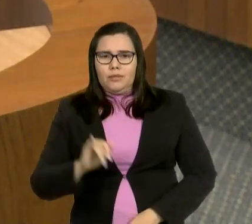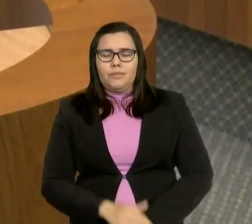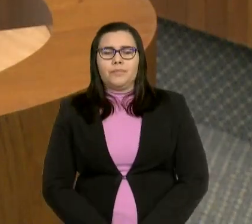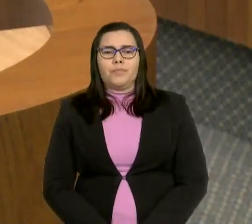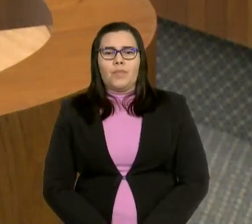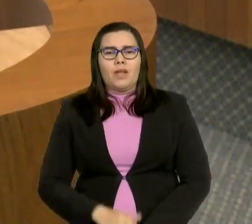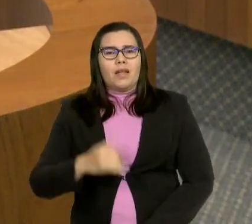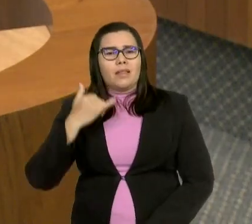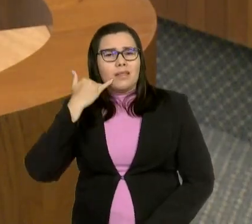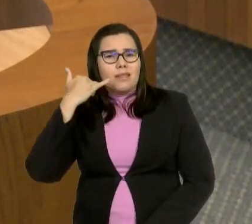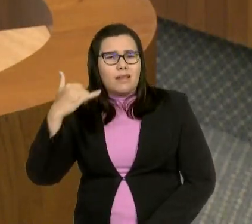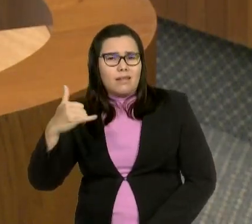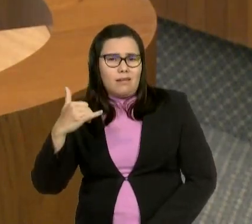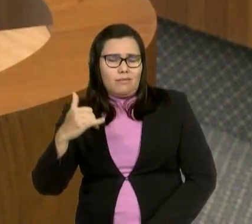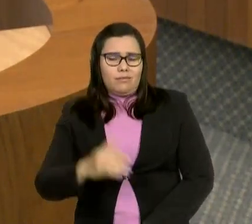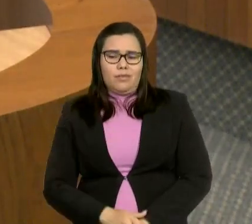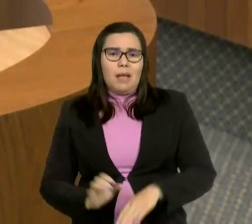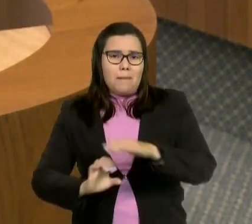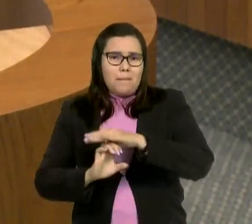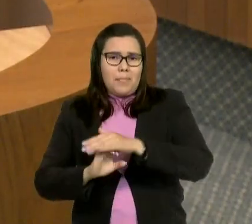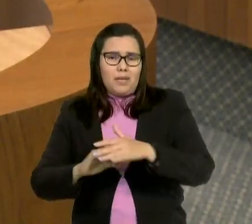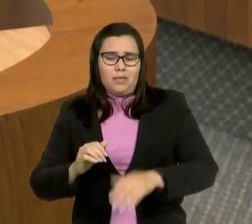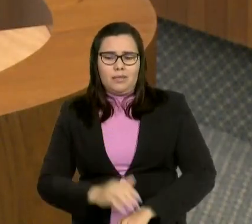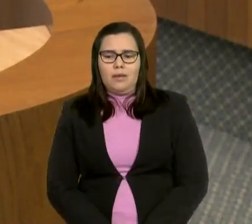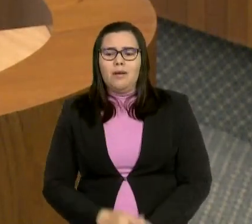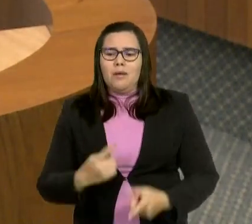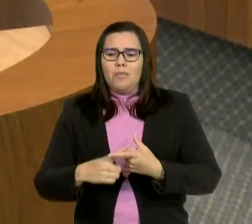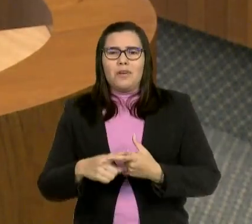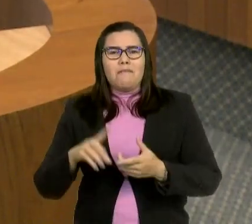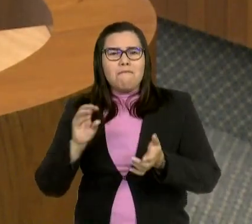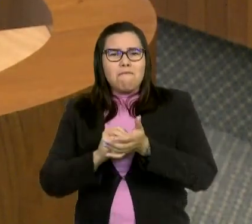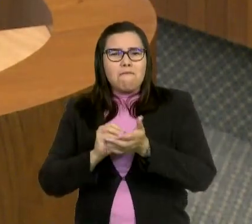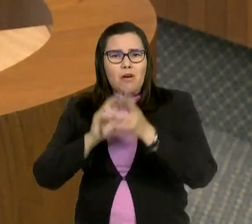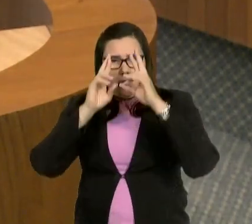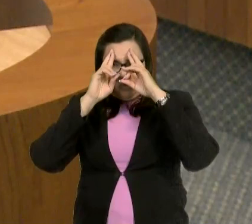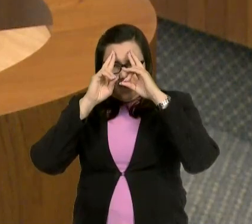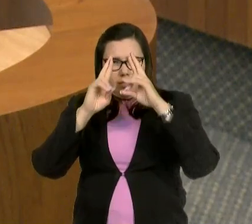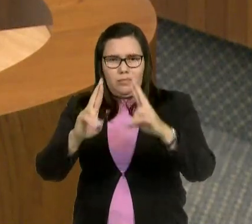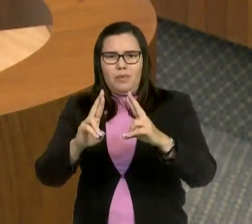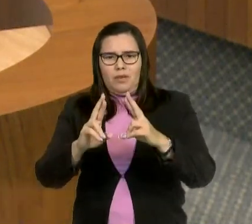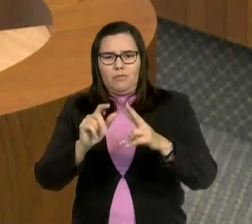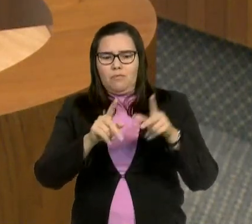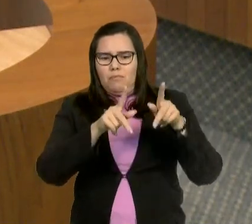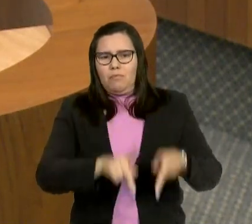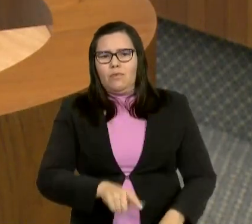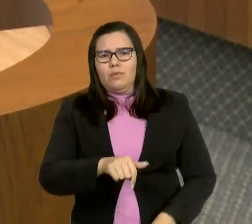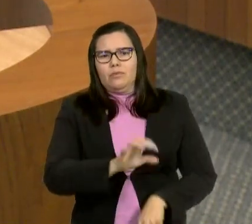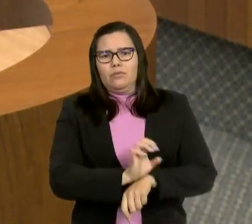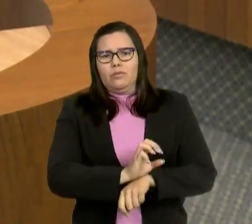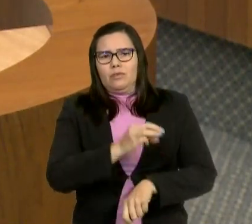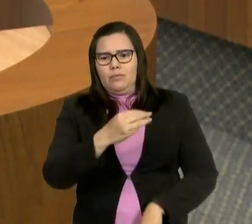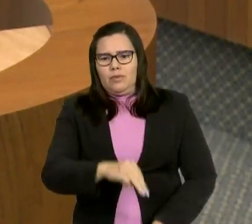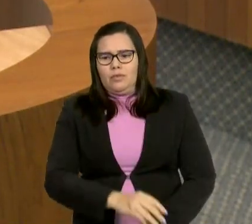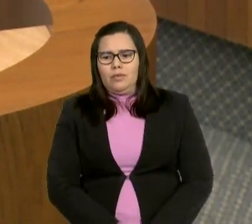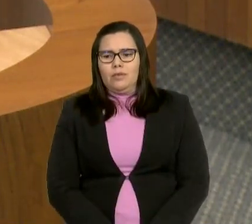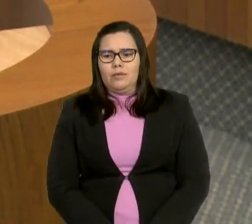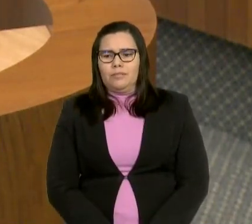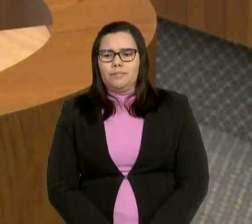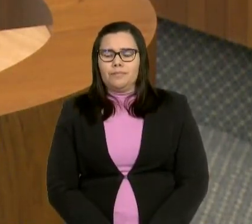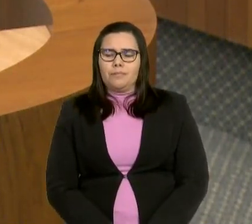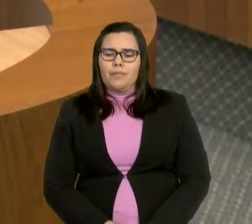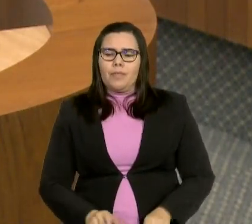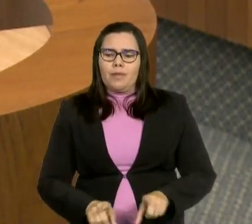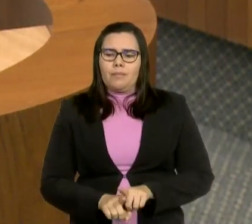Problema grave da falta de respeito, a falta de atenção com a população do Estado do Maranhão. Muitos pontos cegos na própria